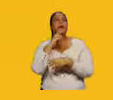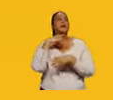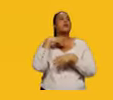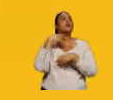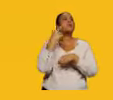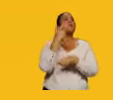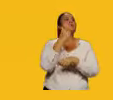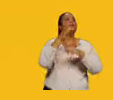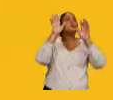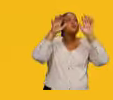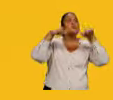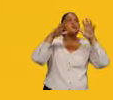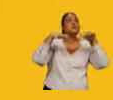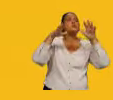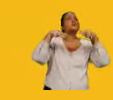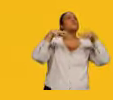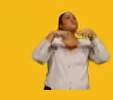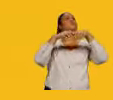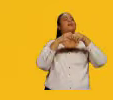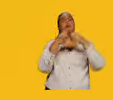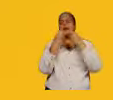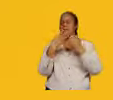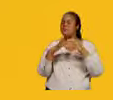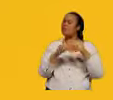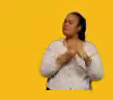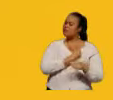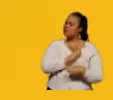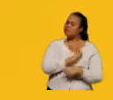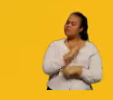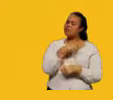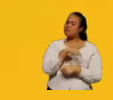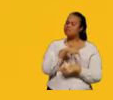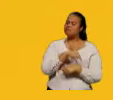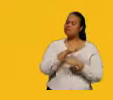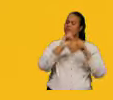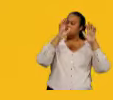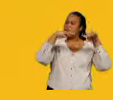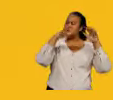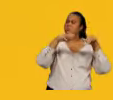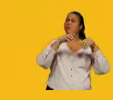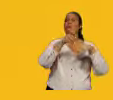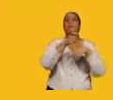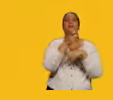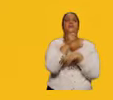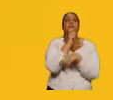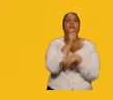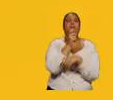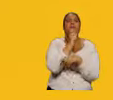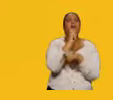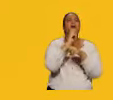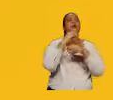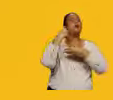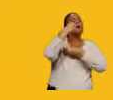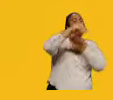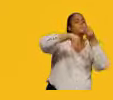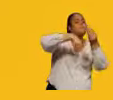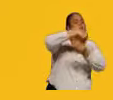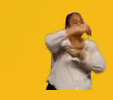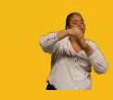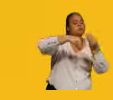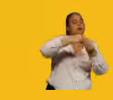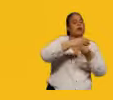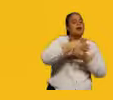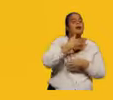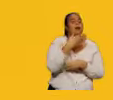de chuva é mais harmonioso onde é possível fazer a prática da agricultura no que morar por exemplo num deserto